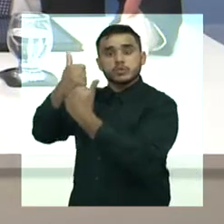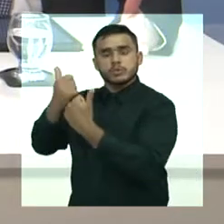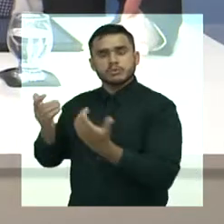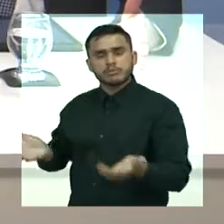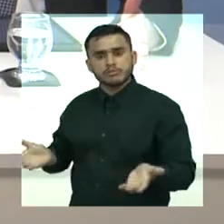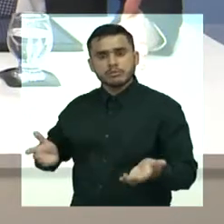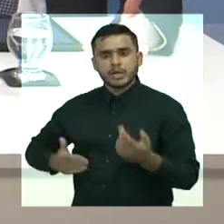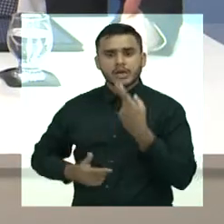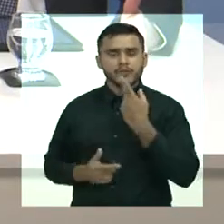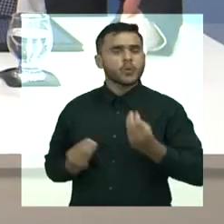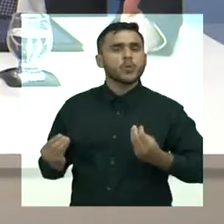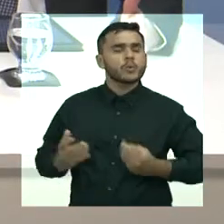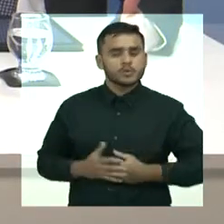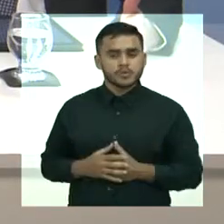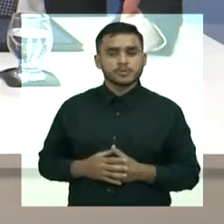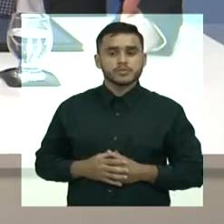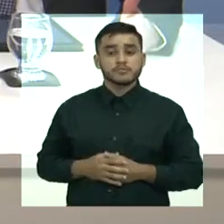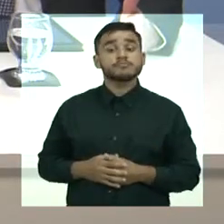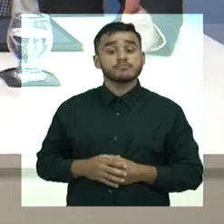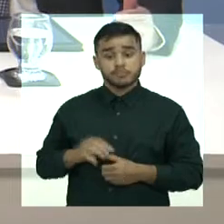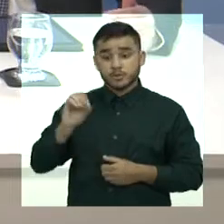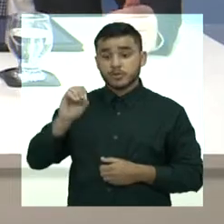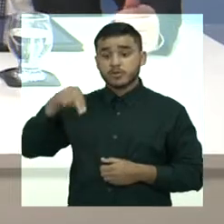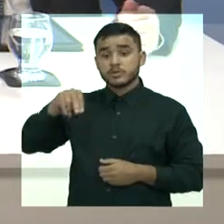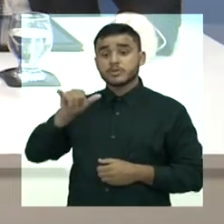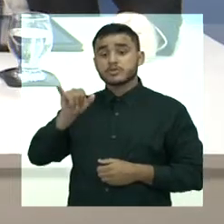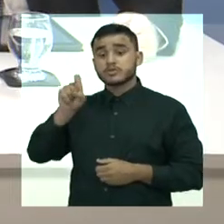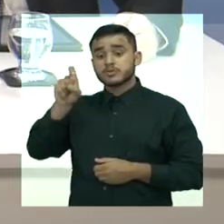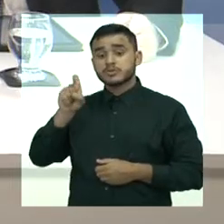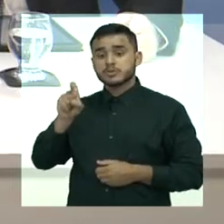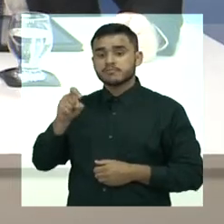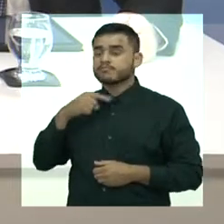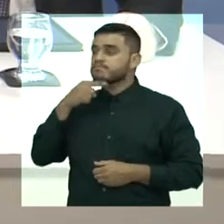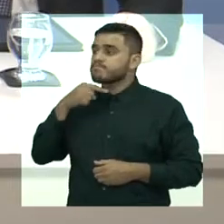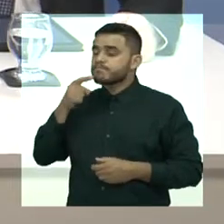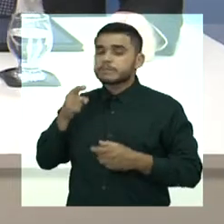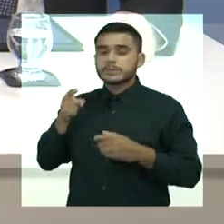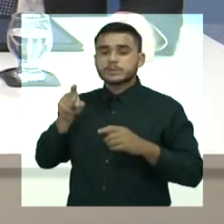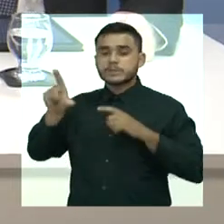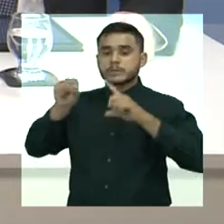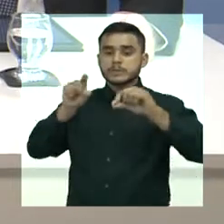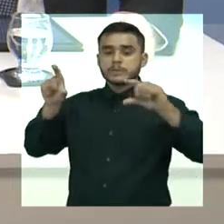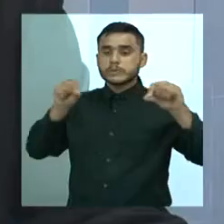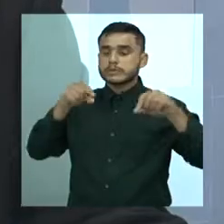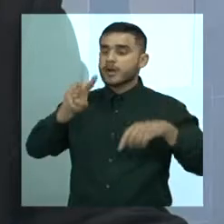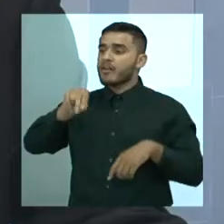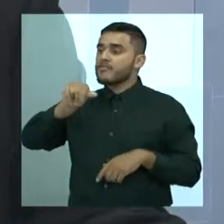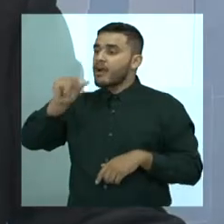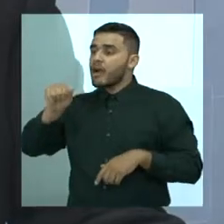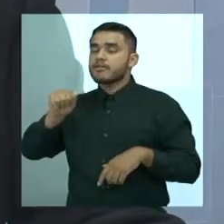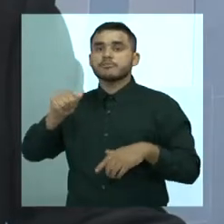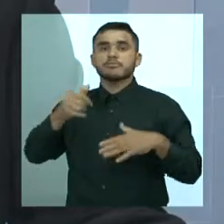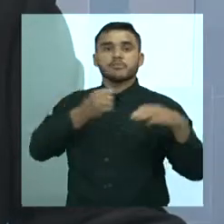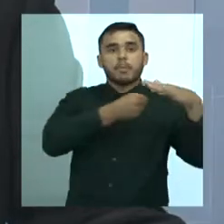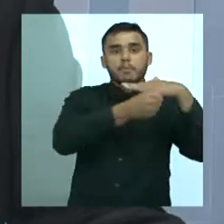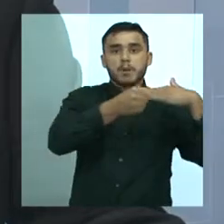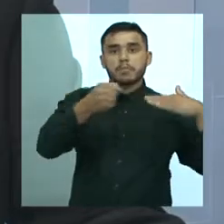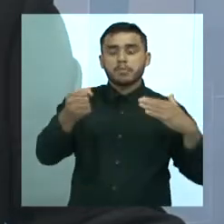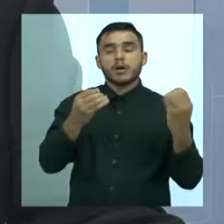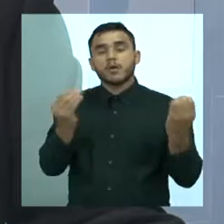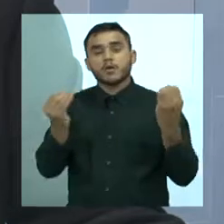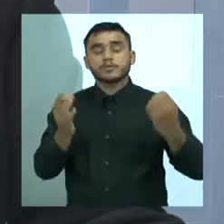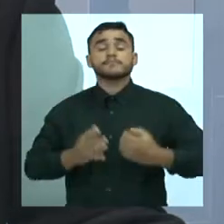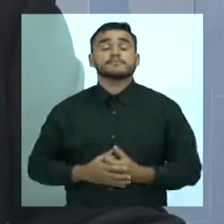das reclamações da sua queda foi porque ele não conseguia destravar as indicações. Segundo ponto, dentro desse que eu